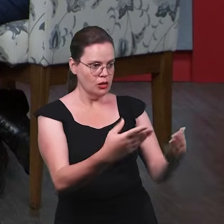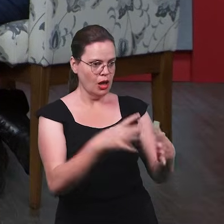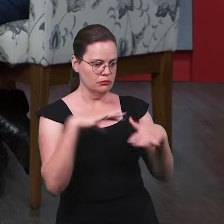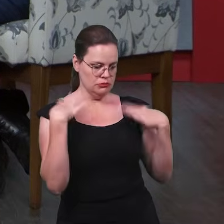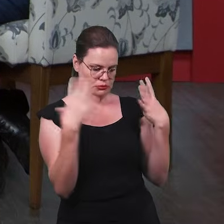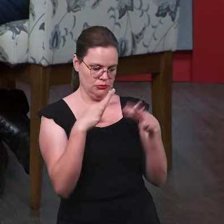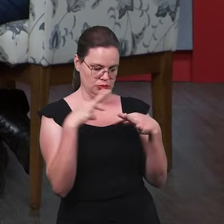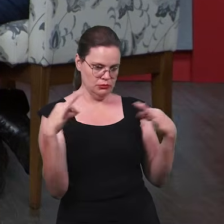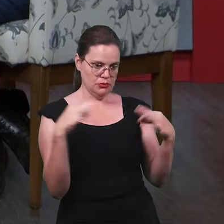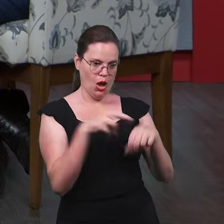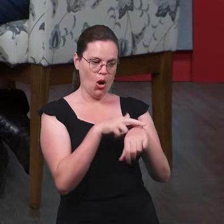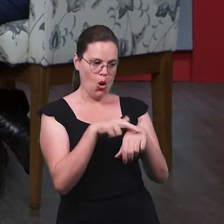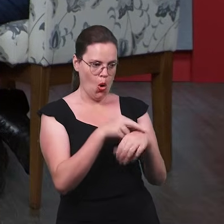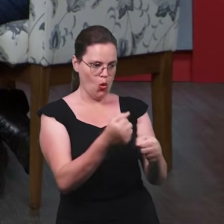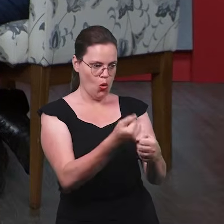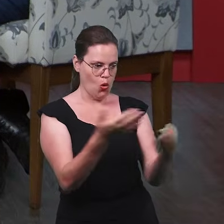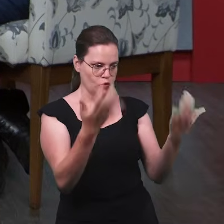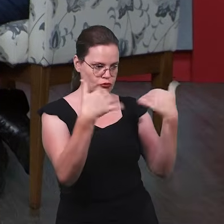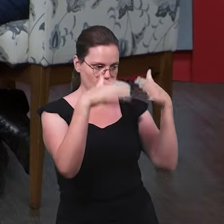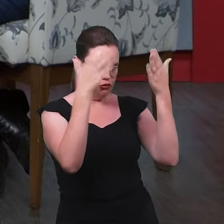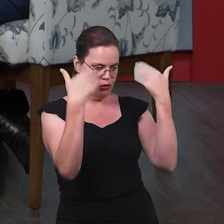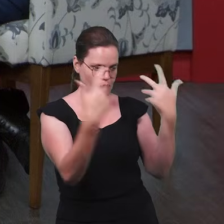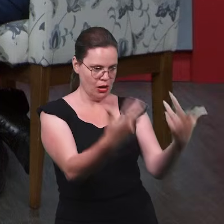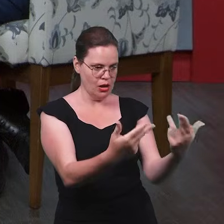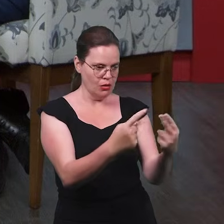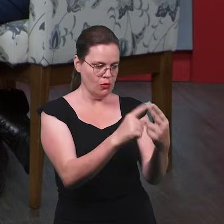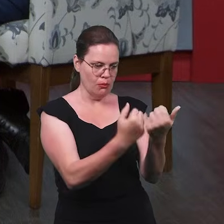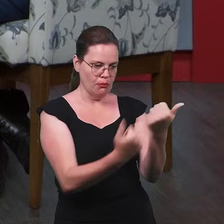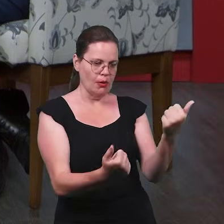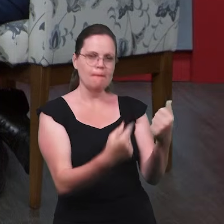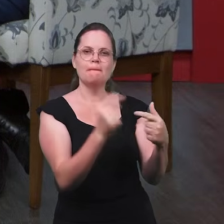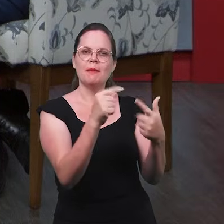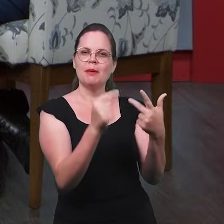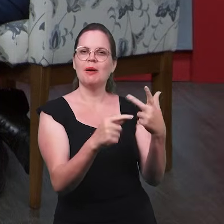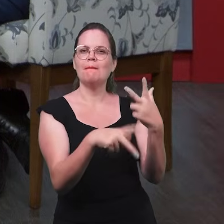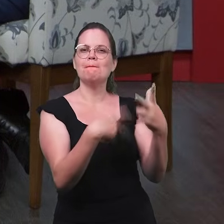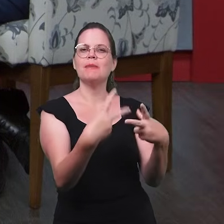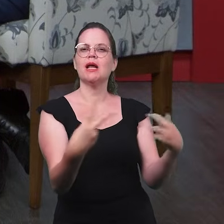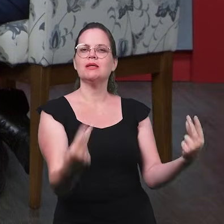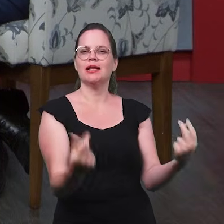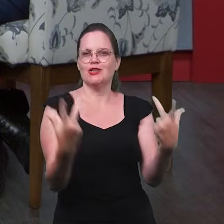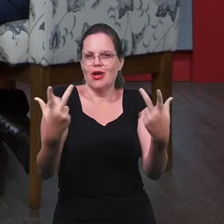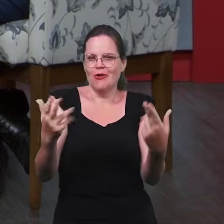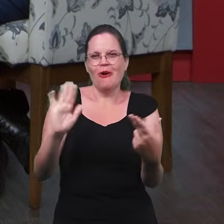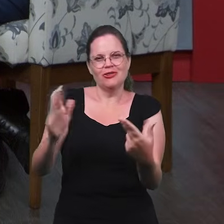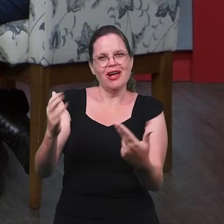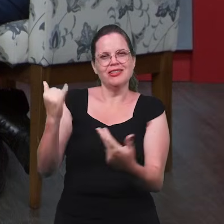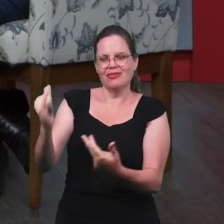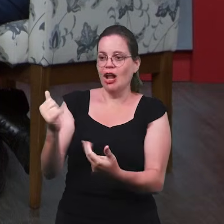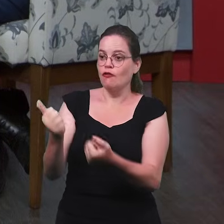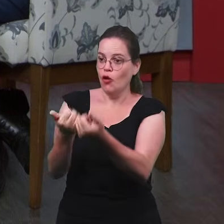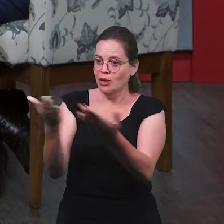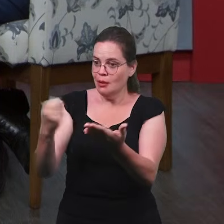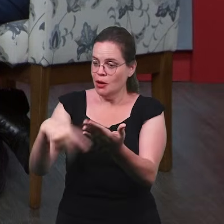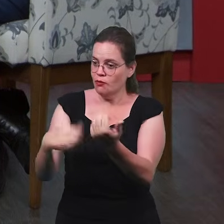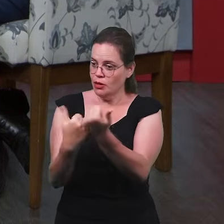que os presentes que ele tinha oferecido a quem fosse capaz de